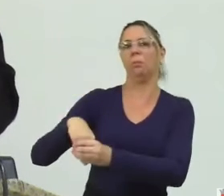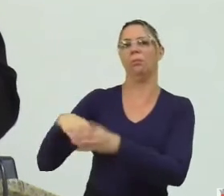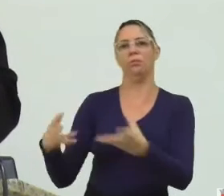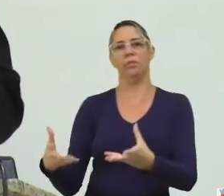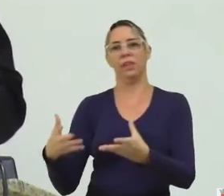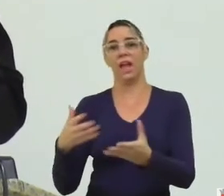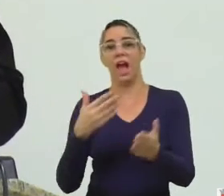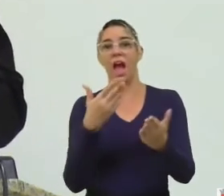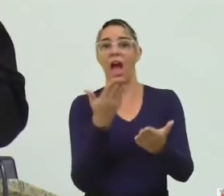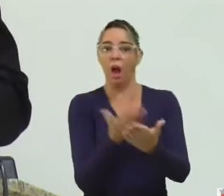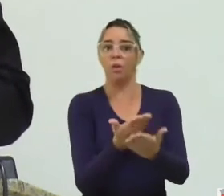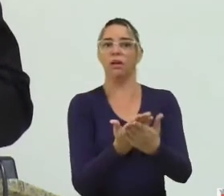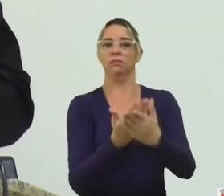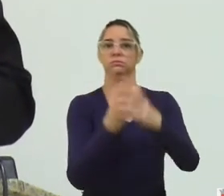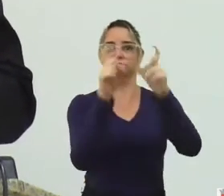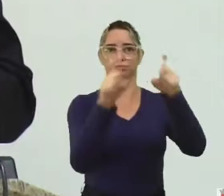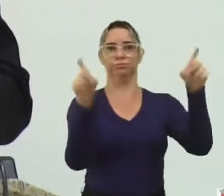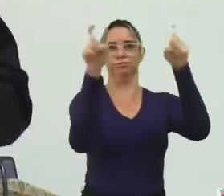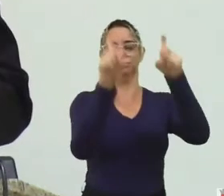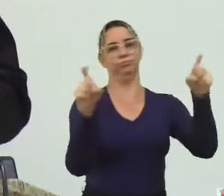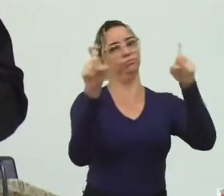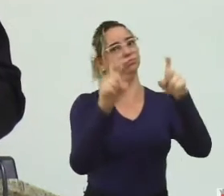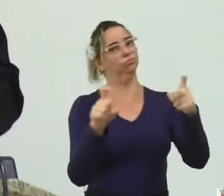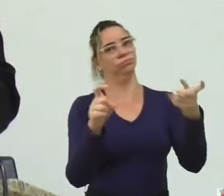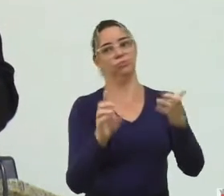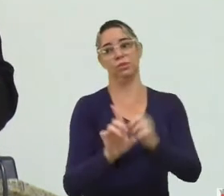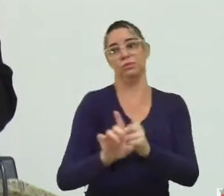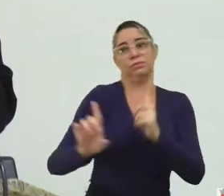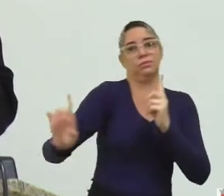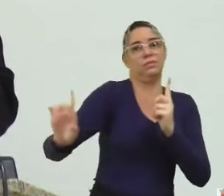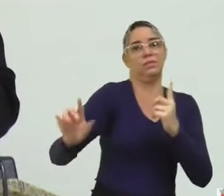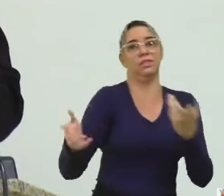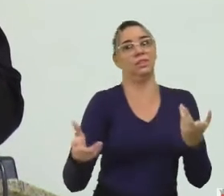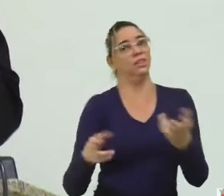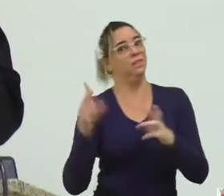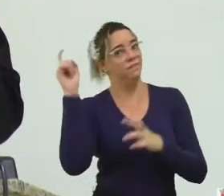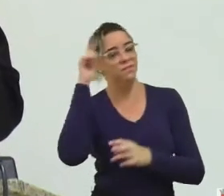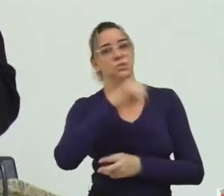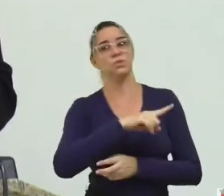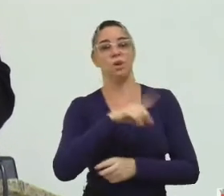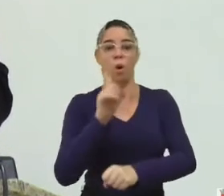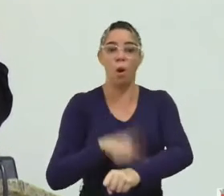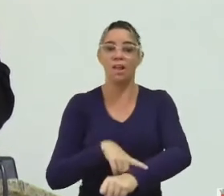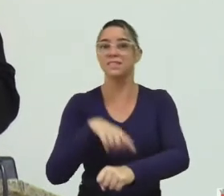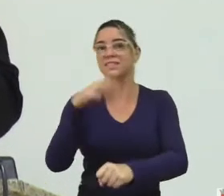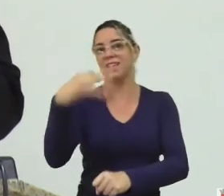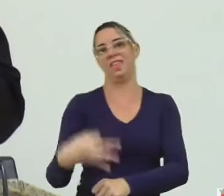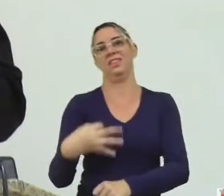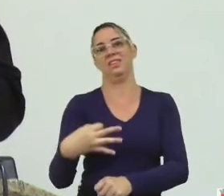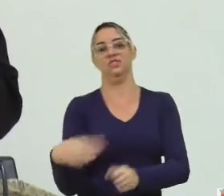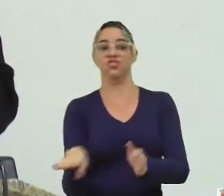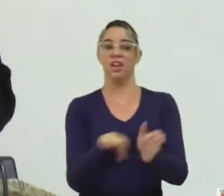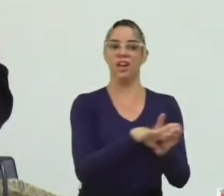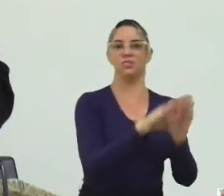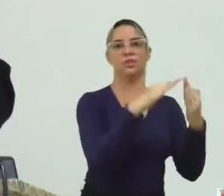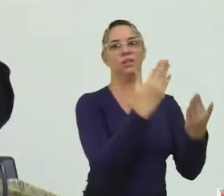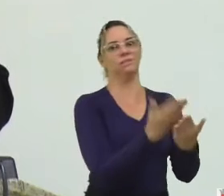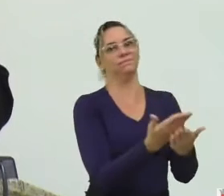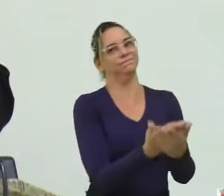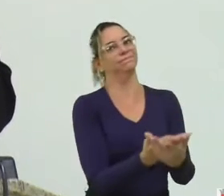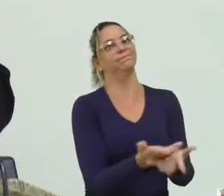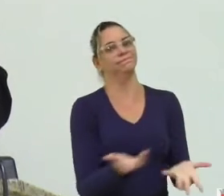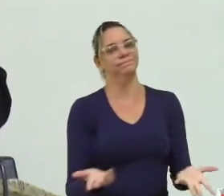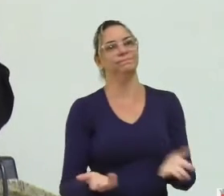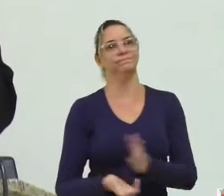e querem voltar para a escola, querem estar no horário correto, chegando de 7h30, entrando na escola para